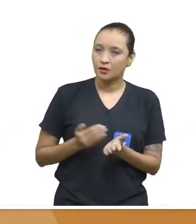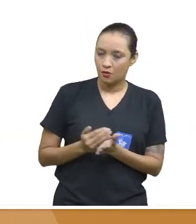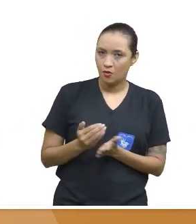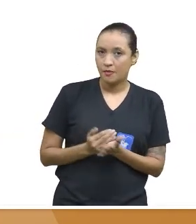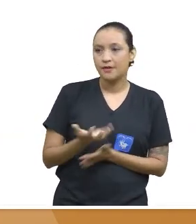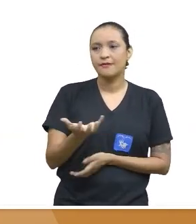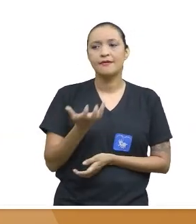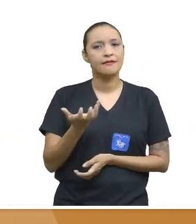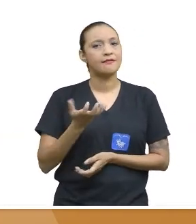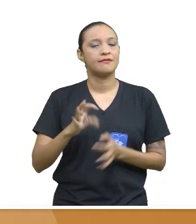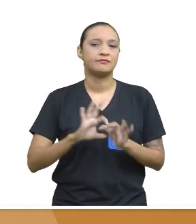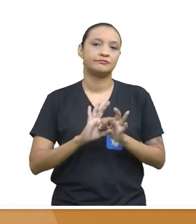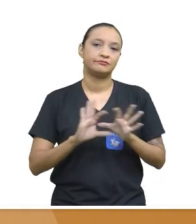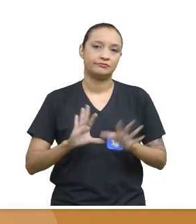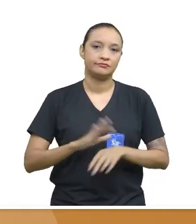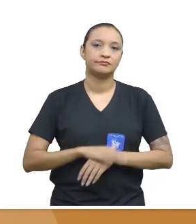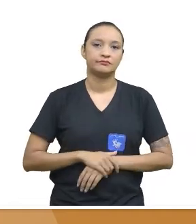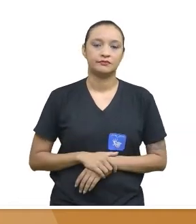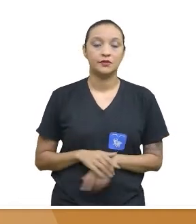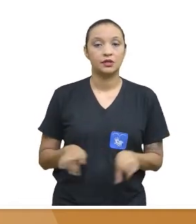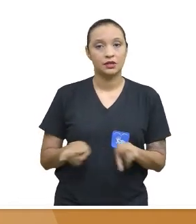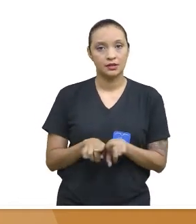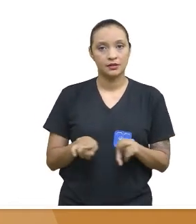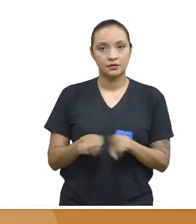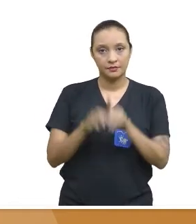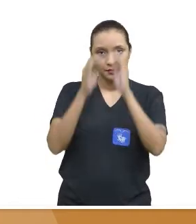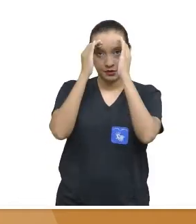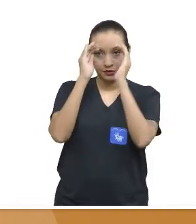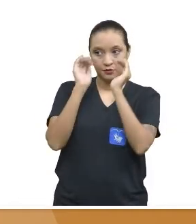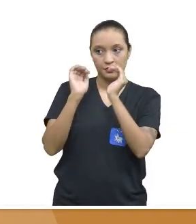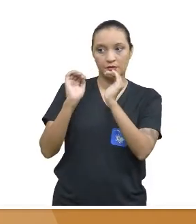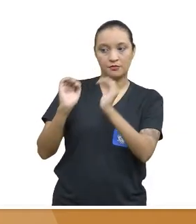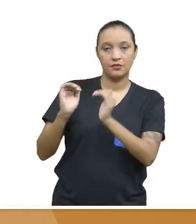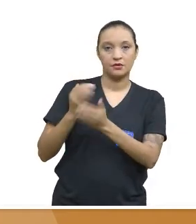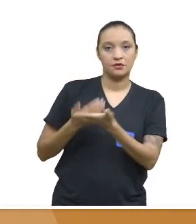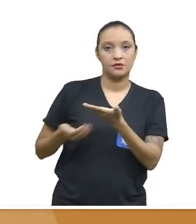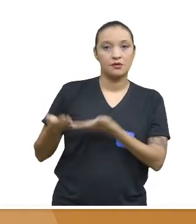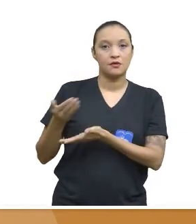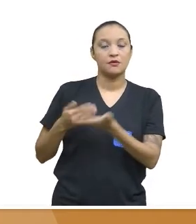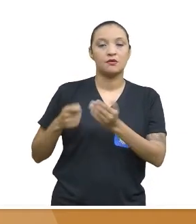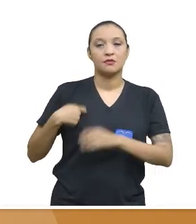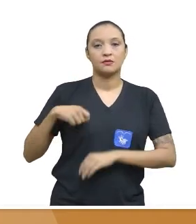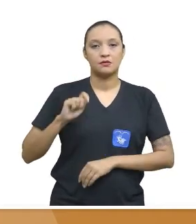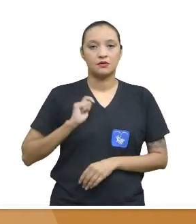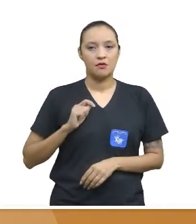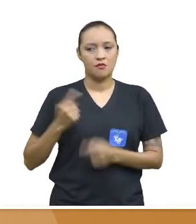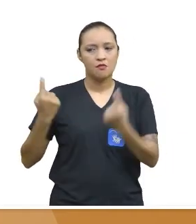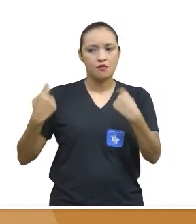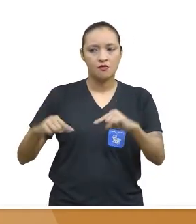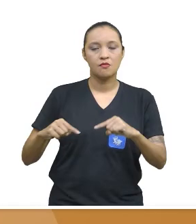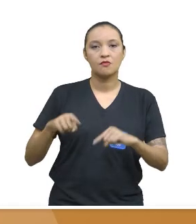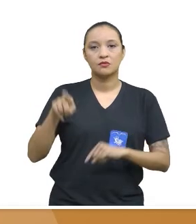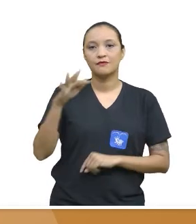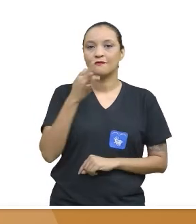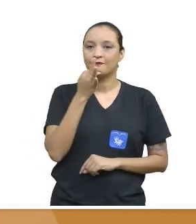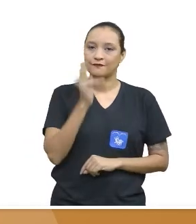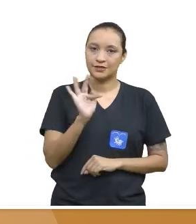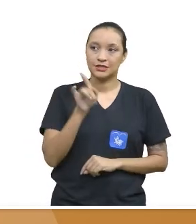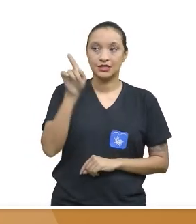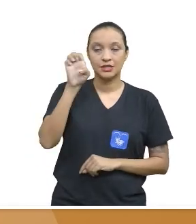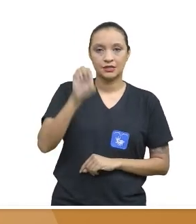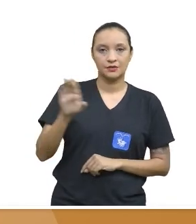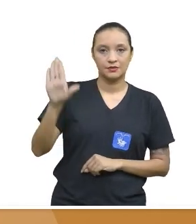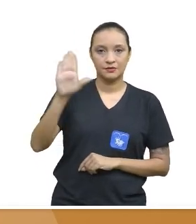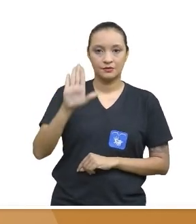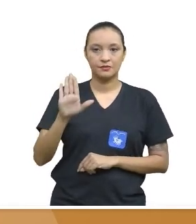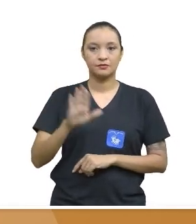liberdade e de lealdade para com os espanhóis, contra os franceses, lá na Europa, que